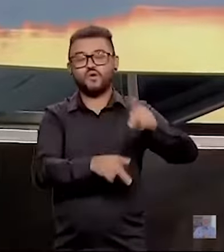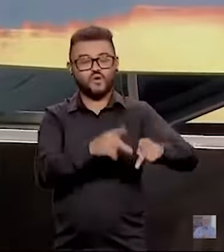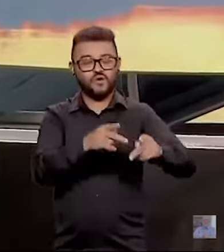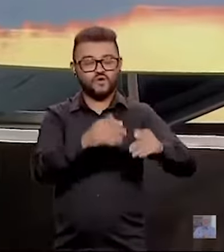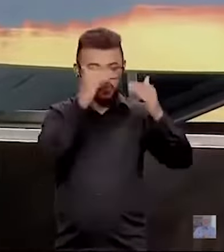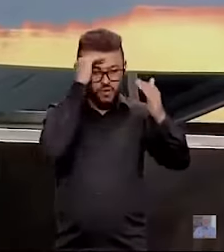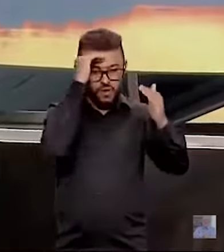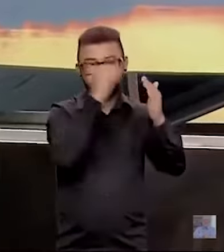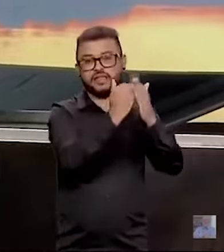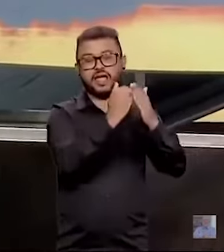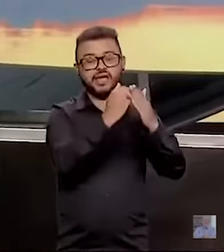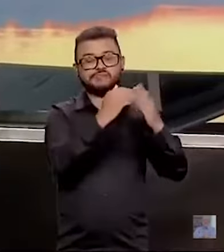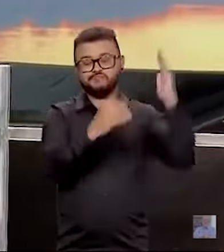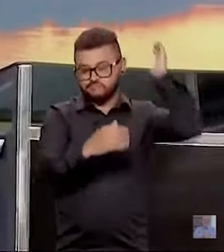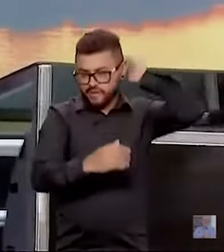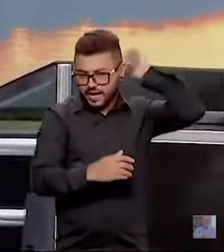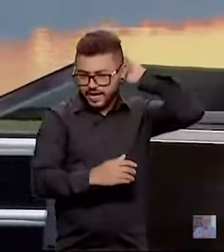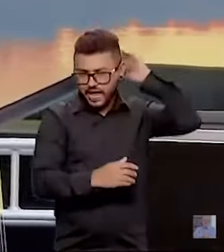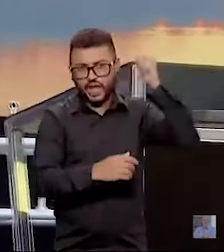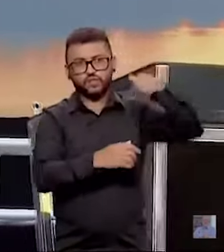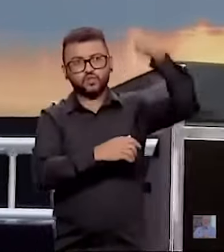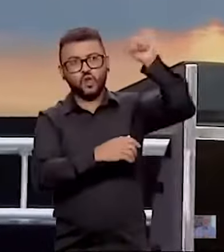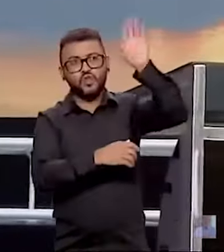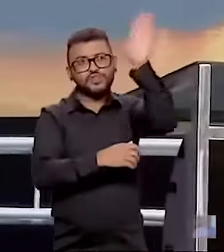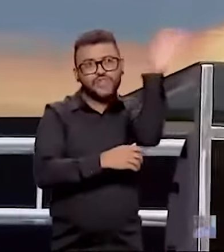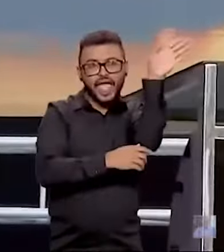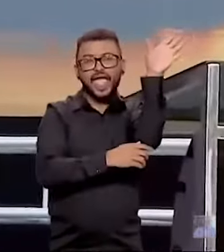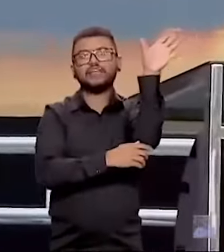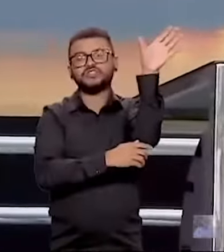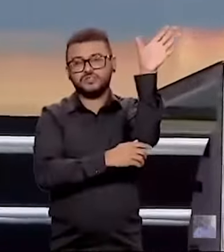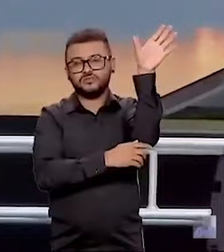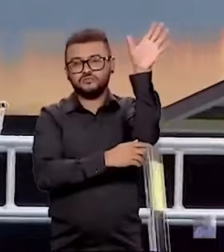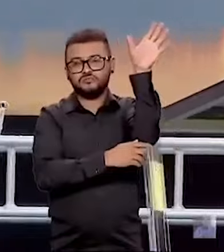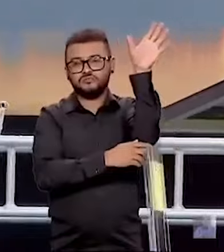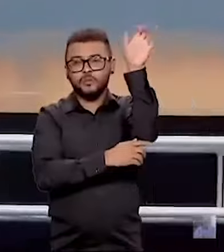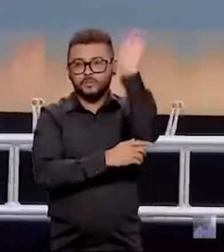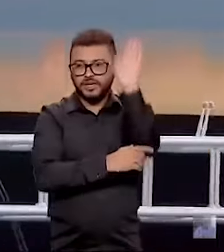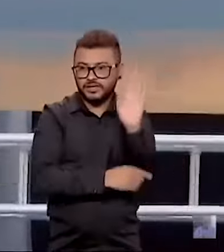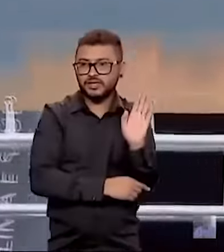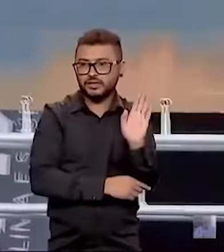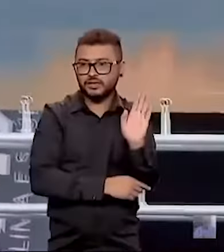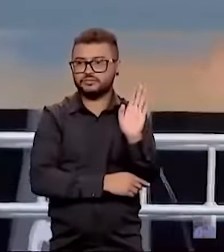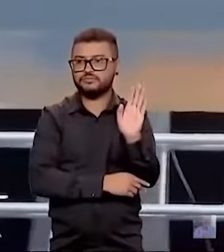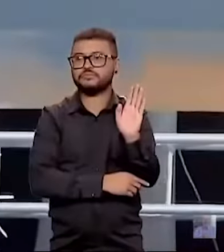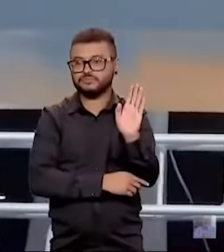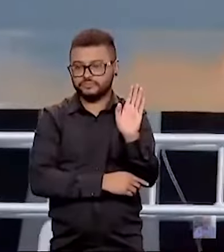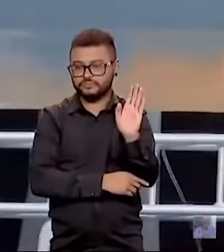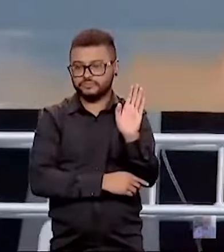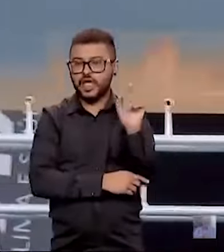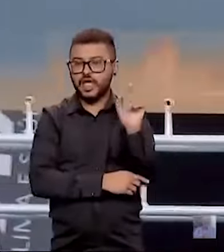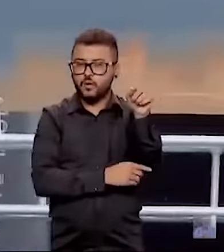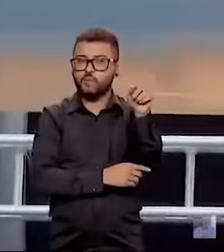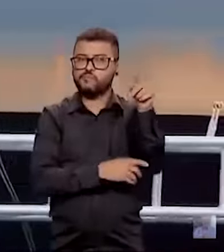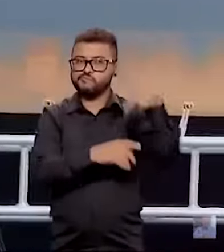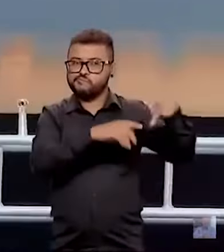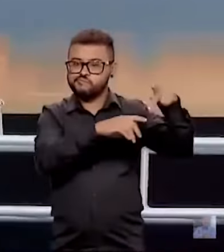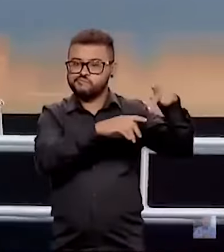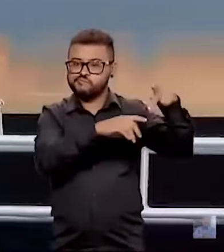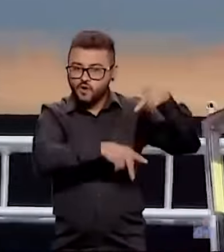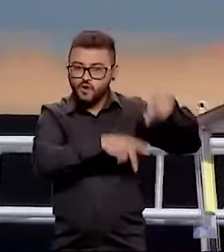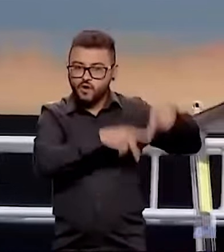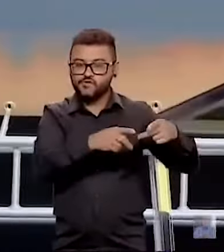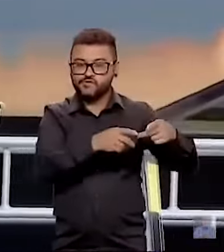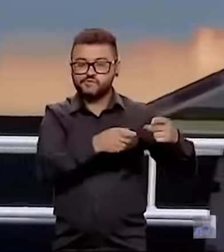não ser ao povo do estado do Pará, do Nordeste brasileiro, que teve a coragem de votar. E